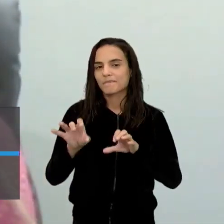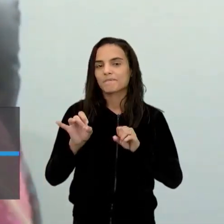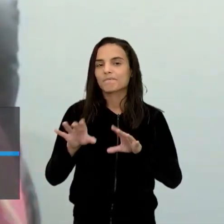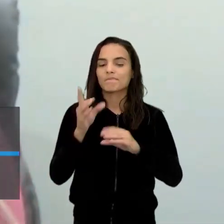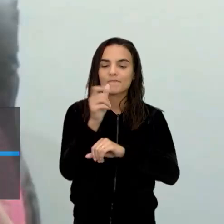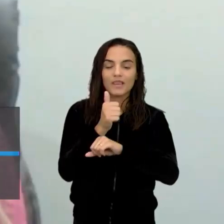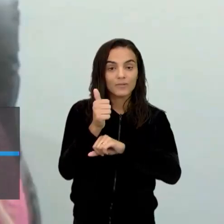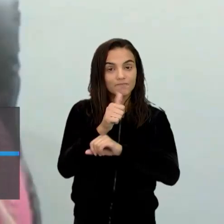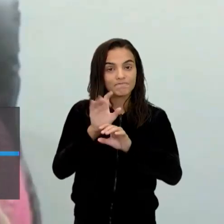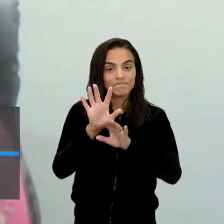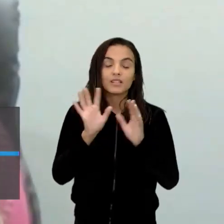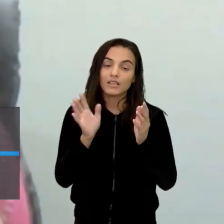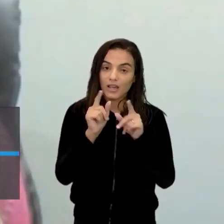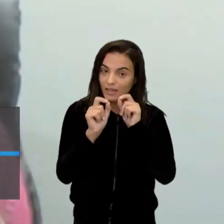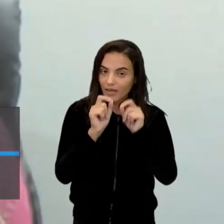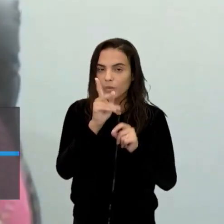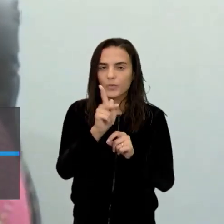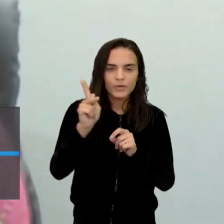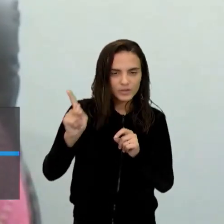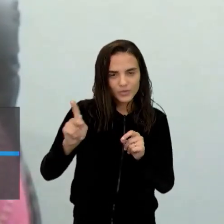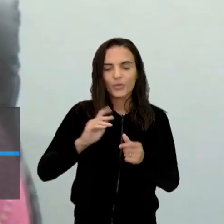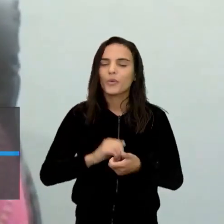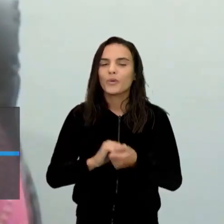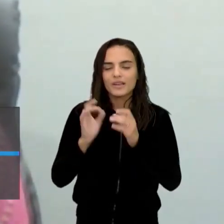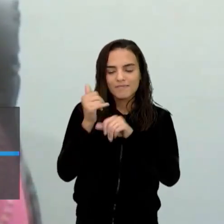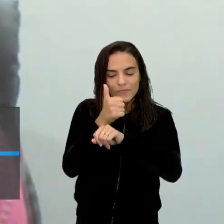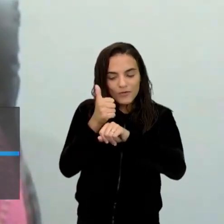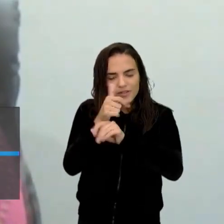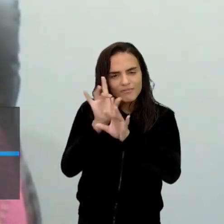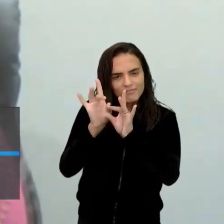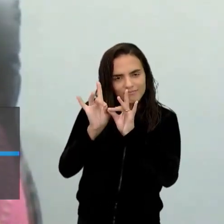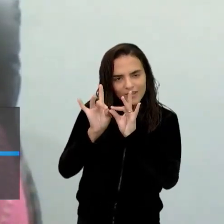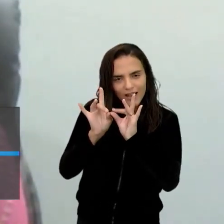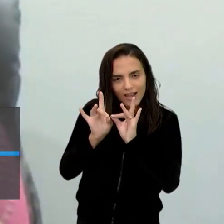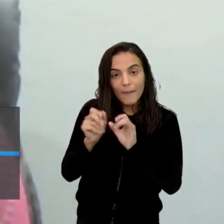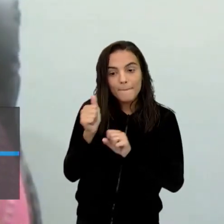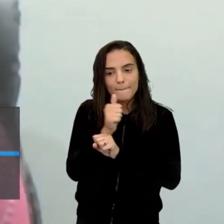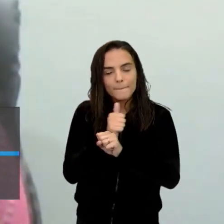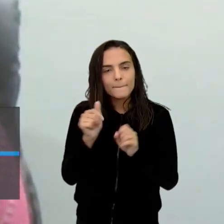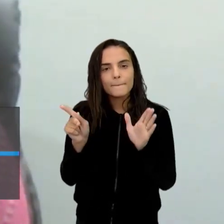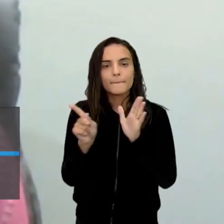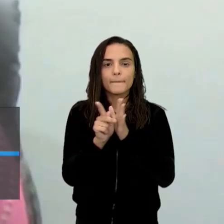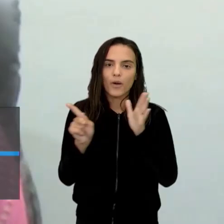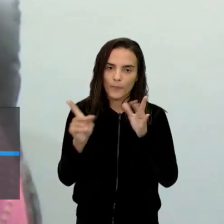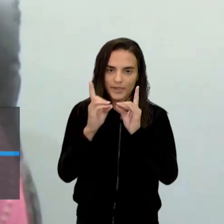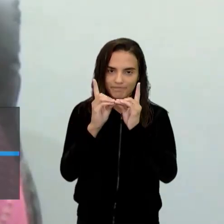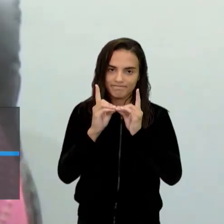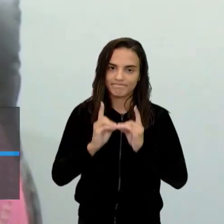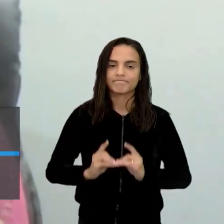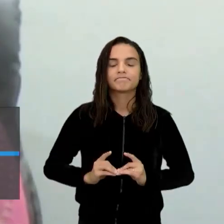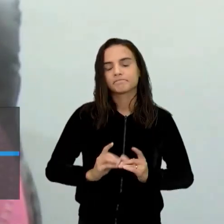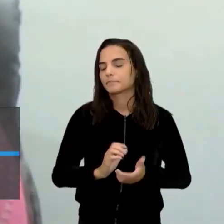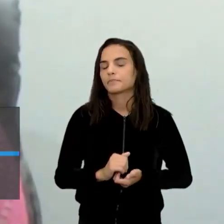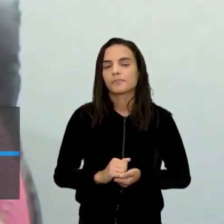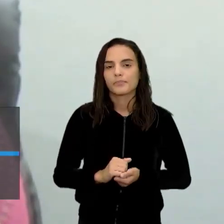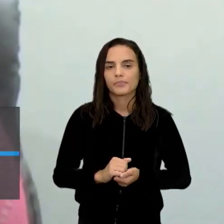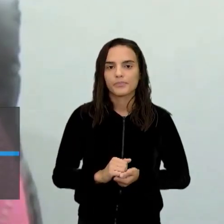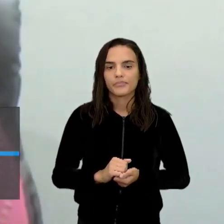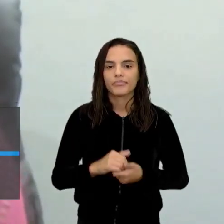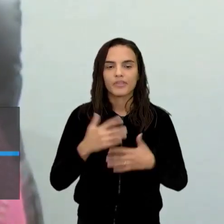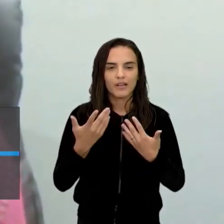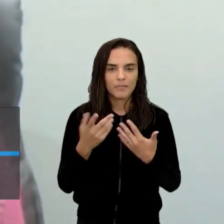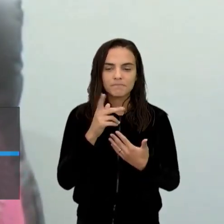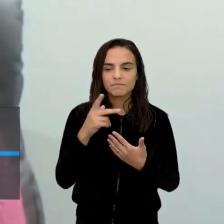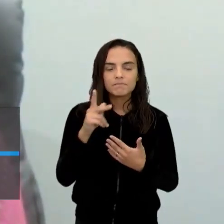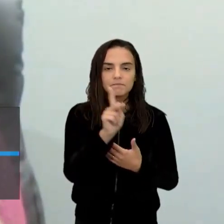os professores no contraturno especializado na área da deficiência, tá?